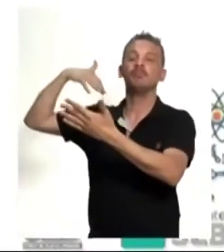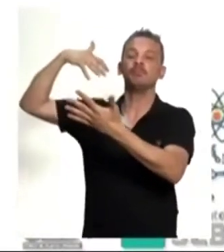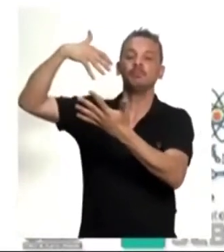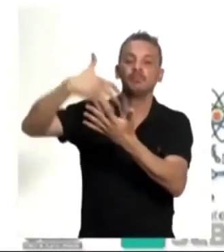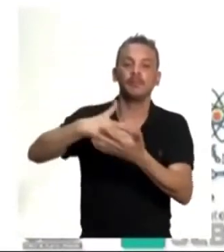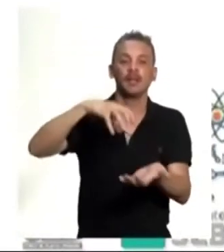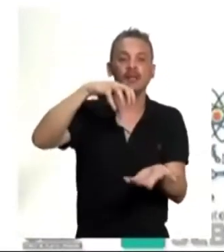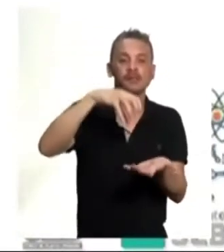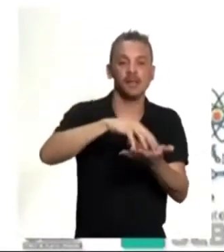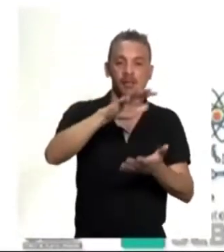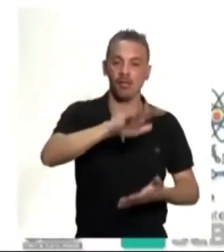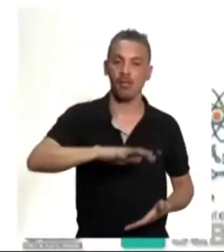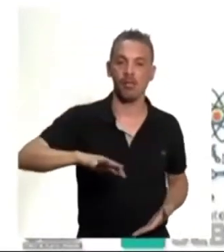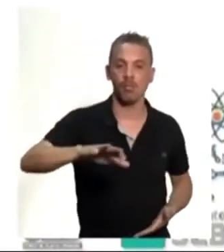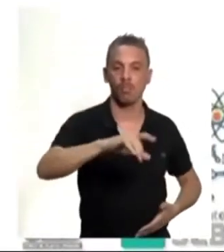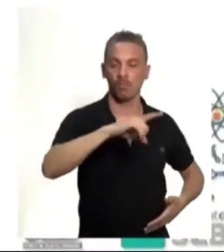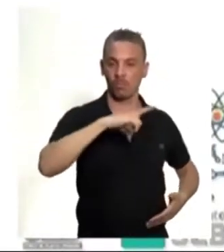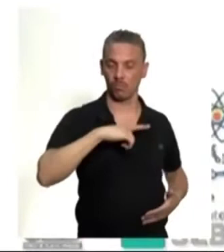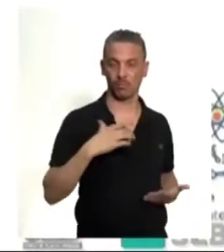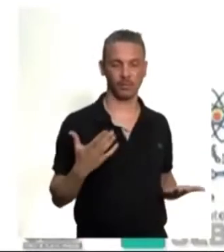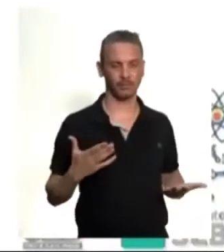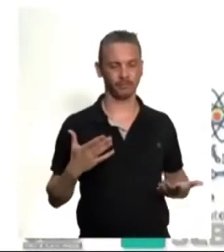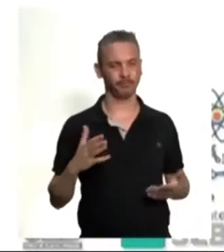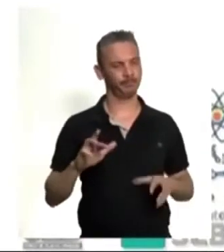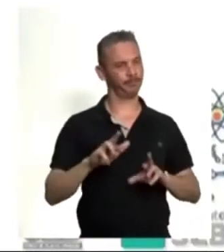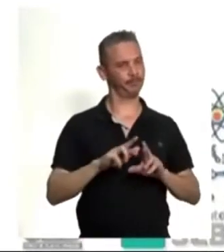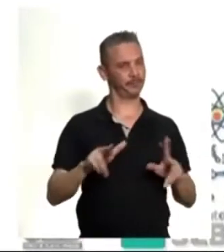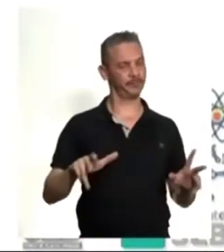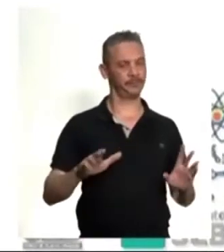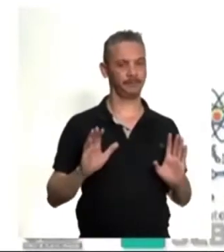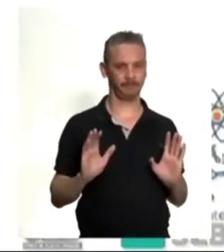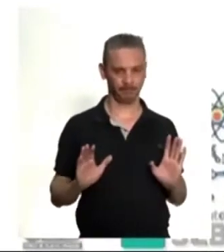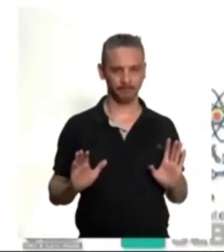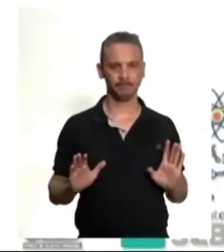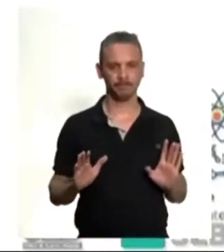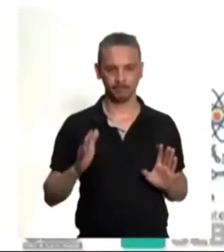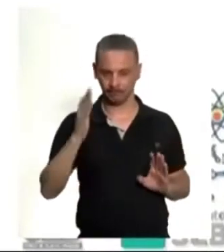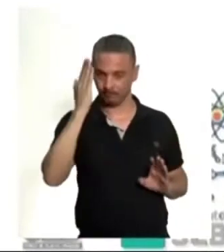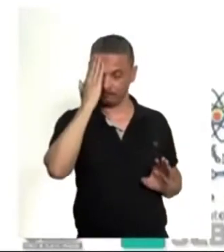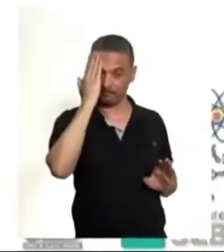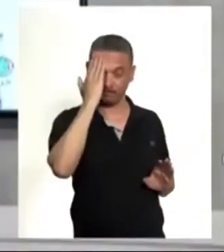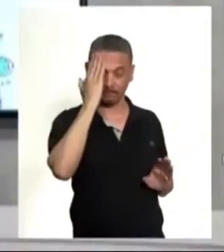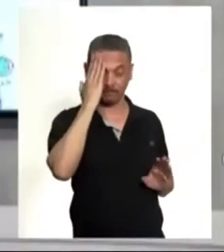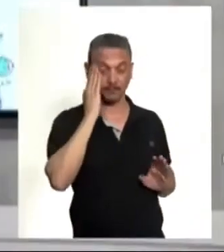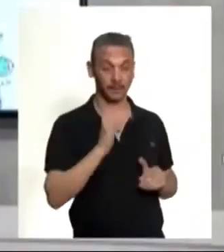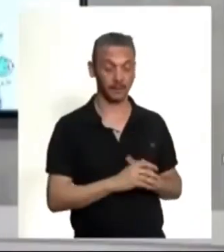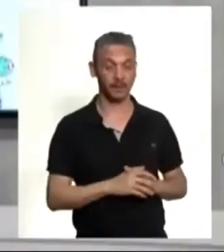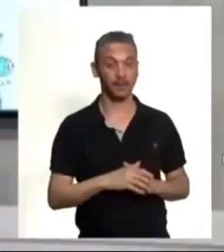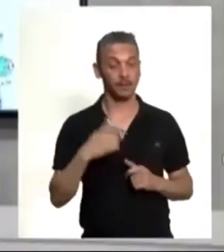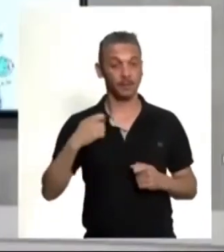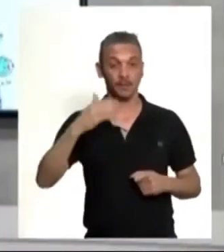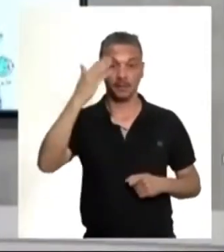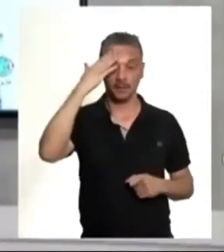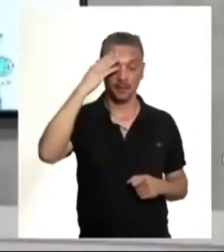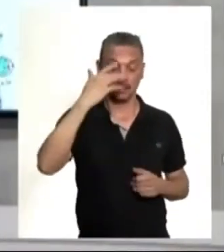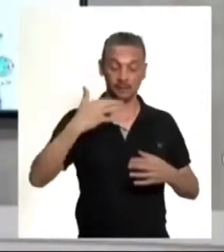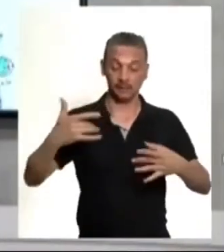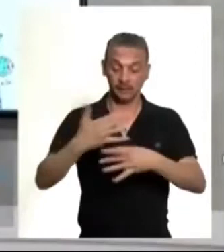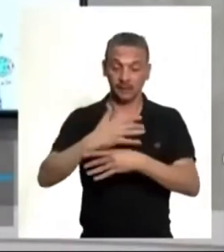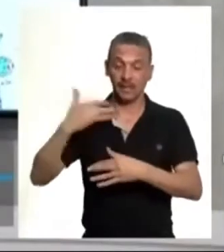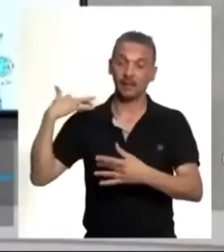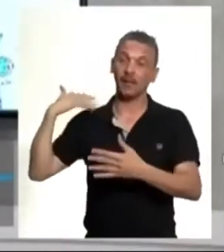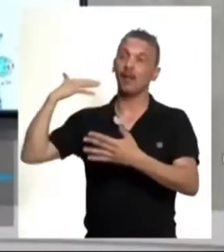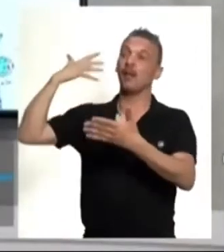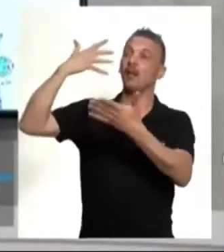urbanos tradicionais, não é a importância histórica. É interessante entender que cidades históricas